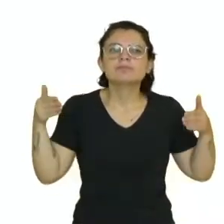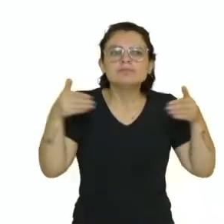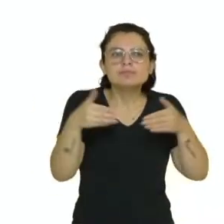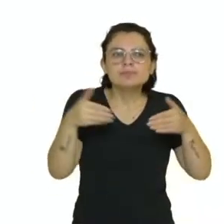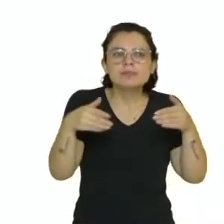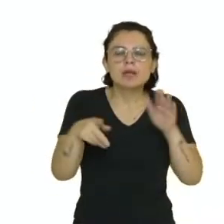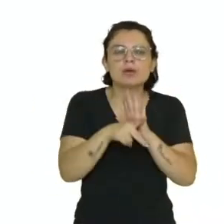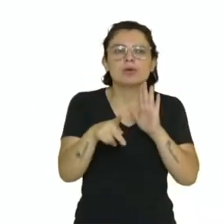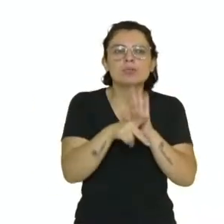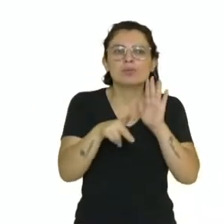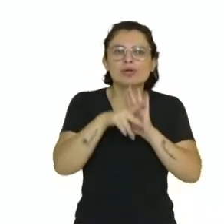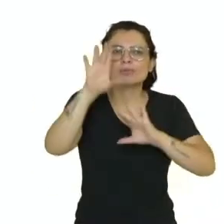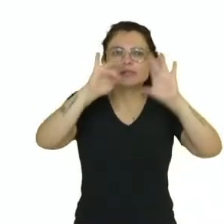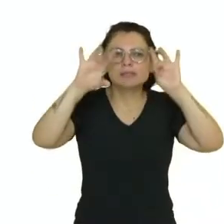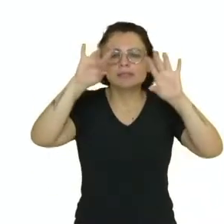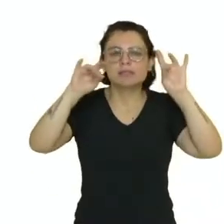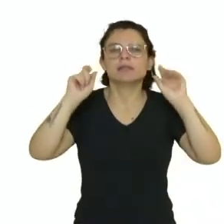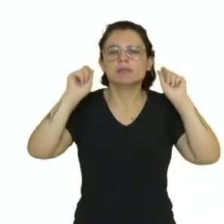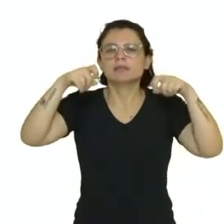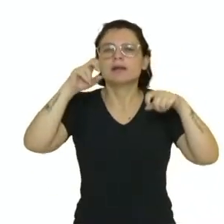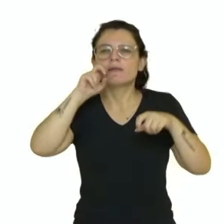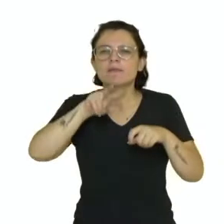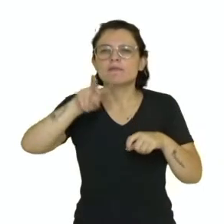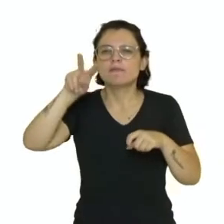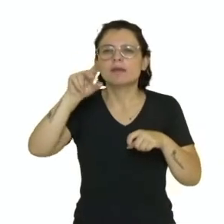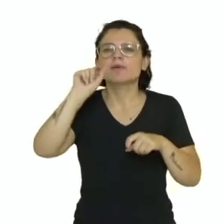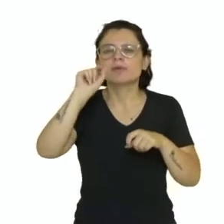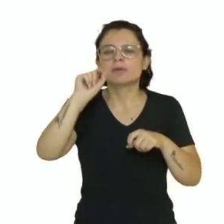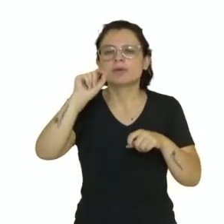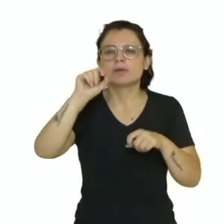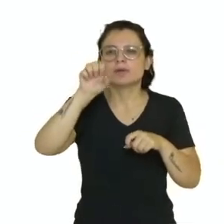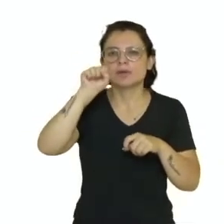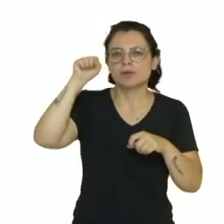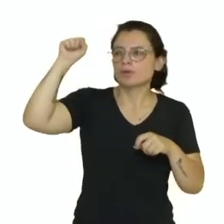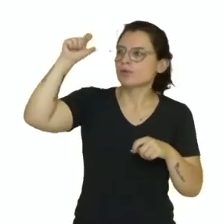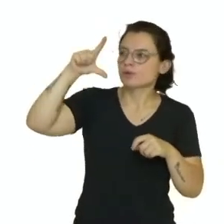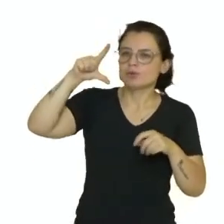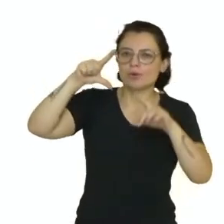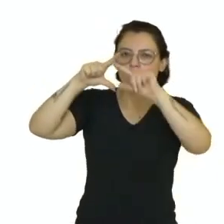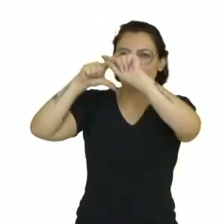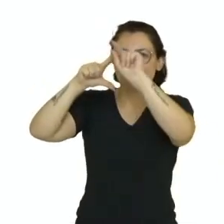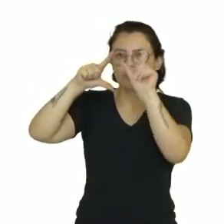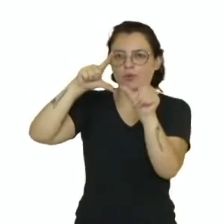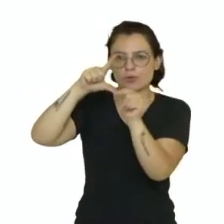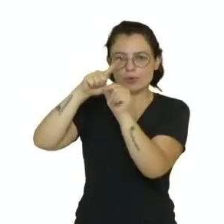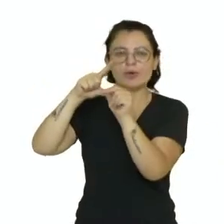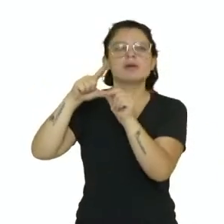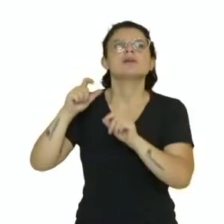Conseguiam prever os eclipses do Sol, descrever as fases de Vênus